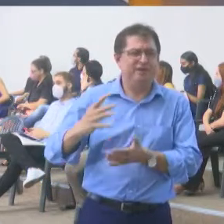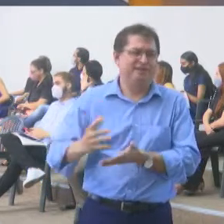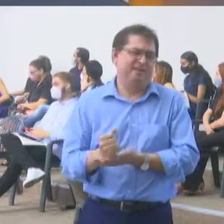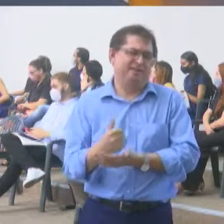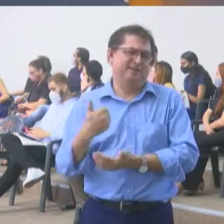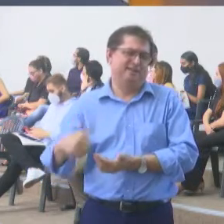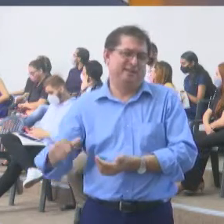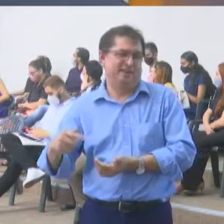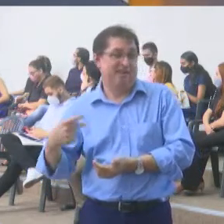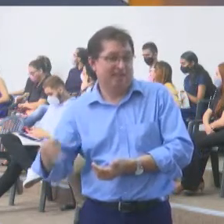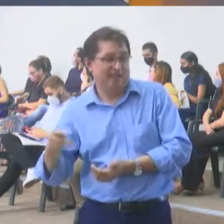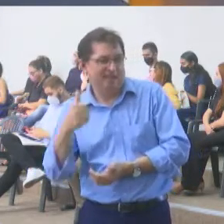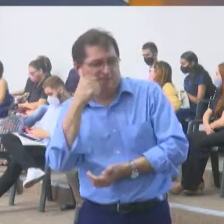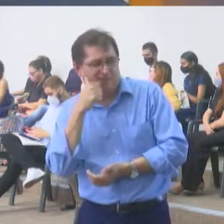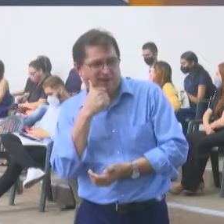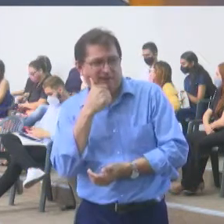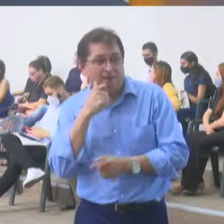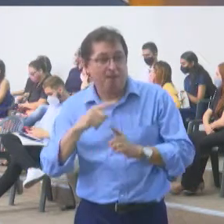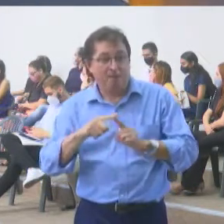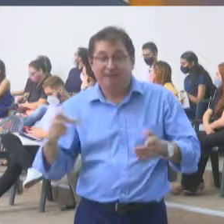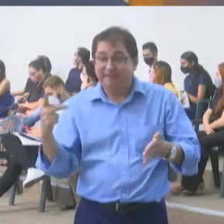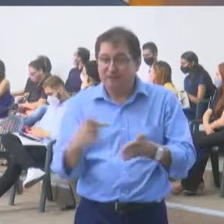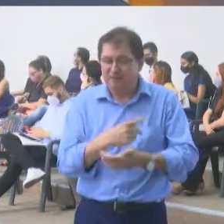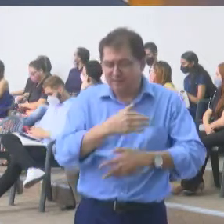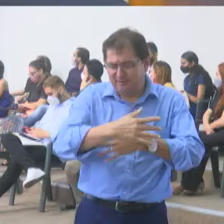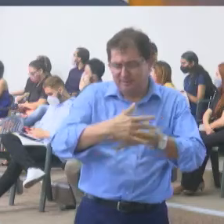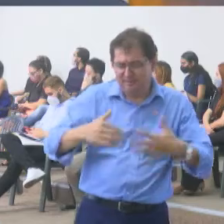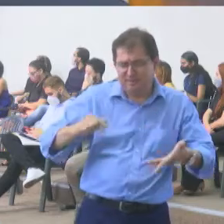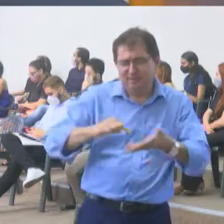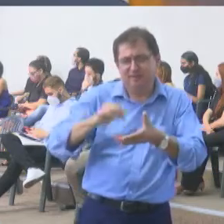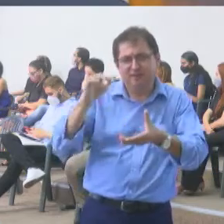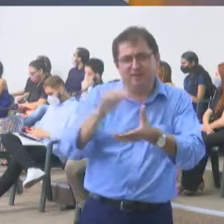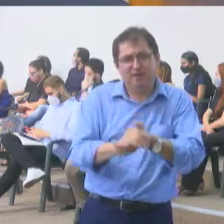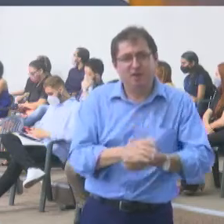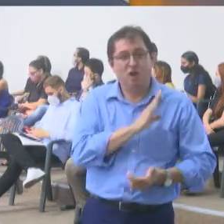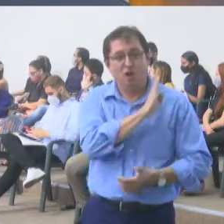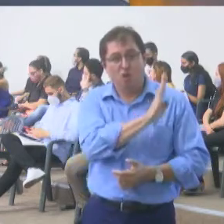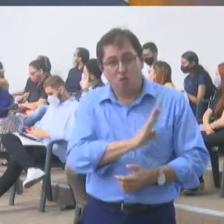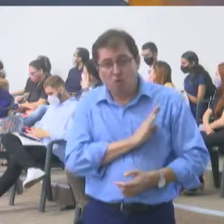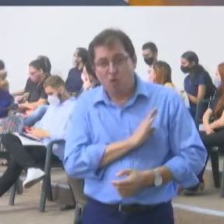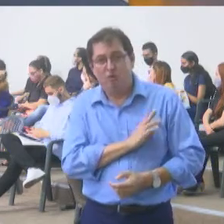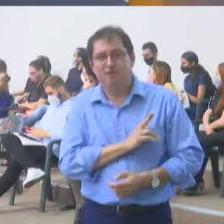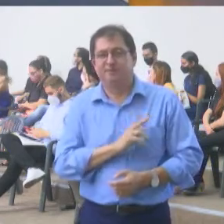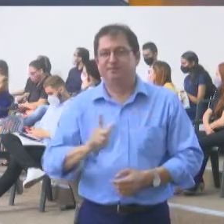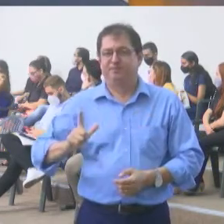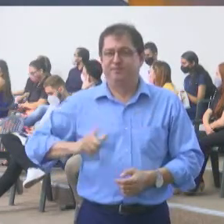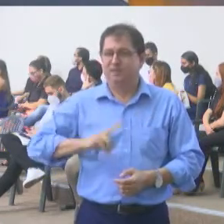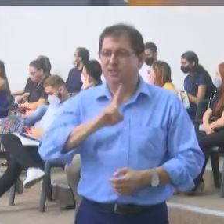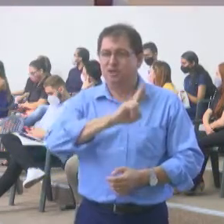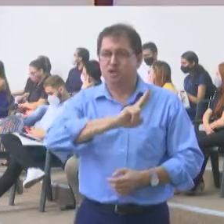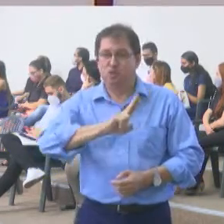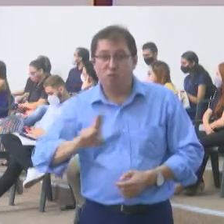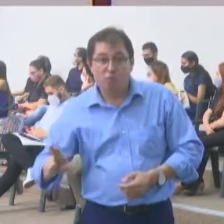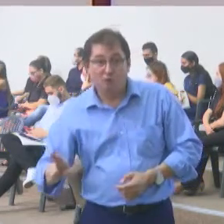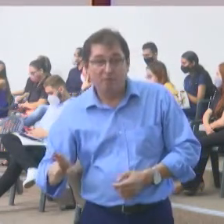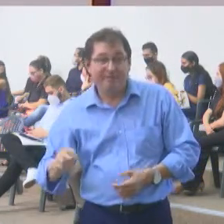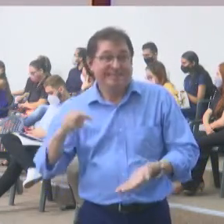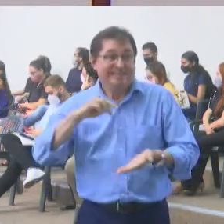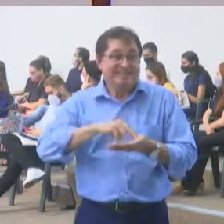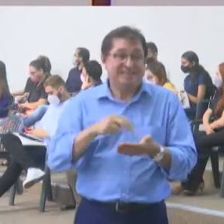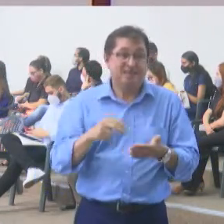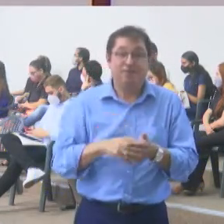o casamento de Ruth, porque as coisas eram rápidas, e Boaz, o nome dele também significa rápido. Boaz estava com